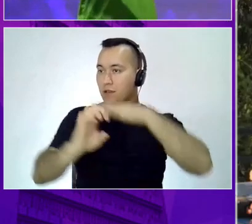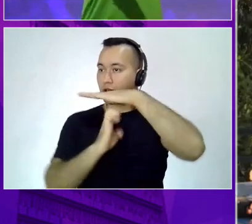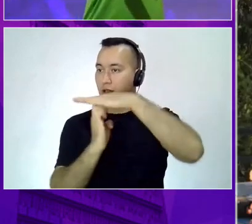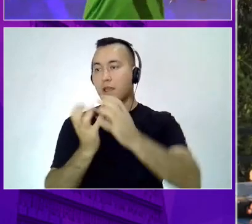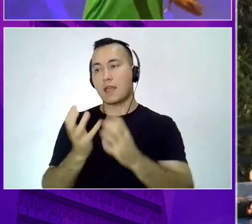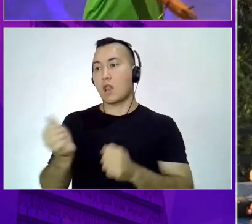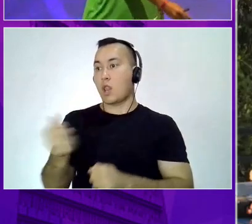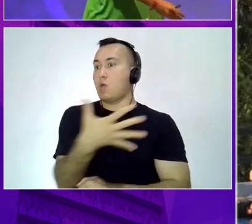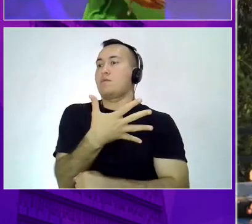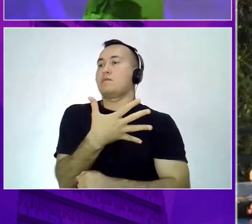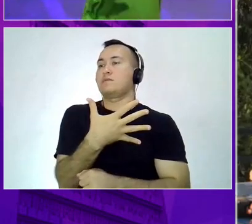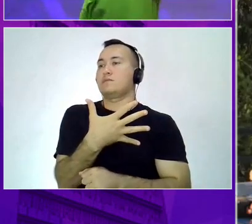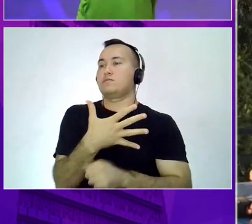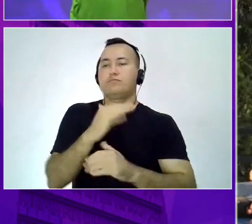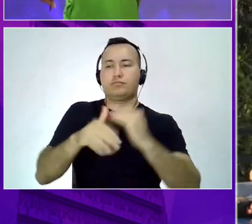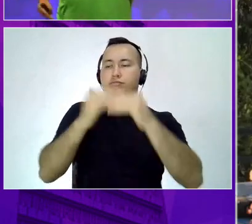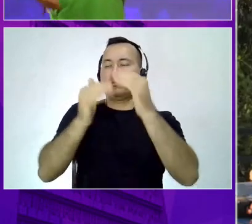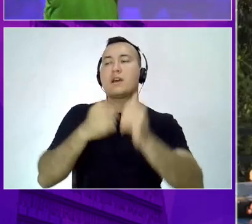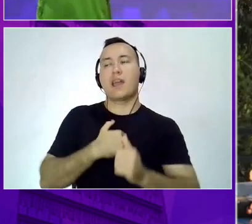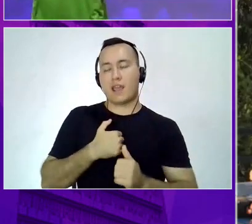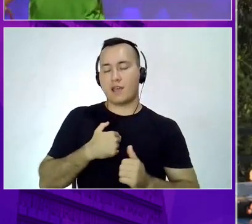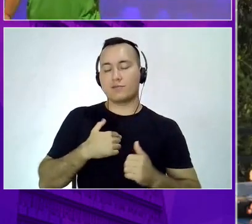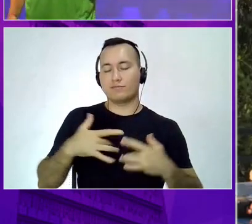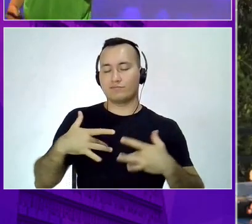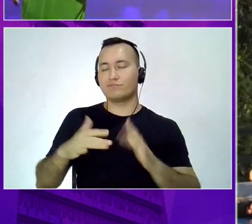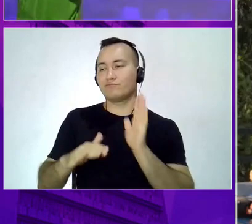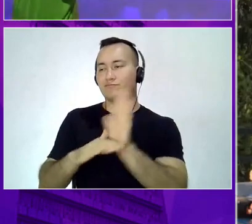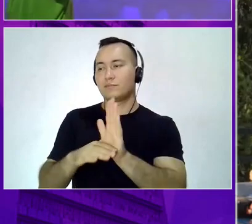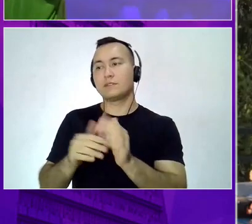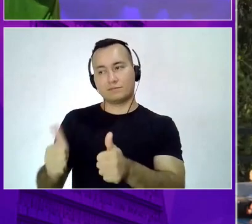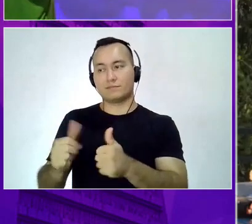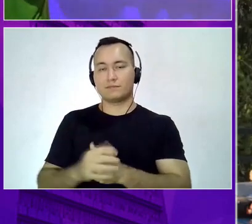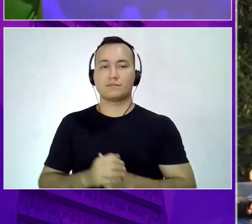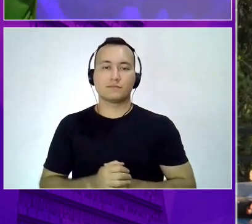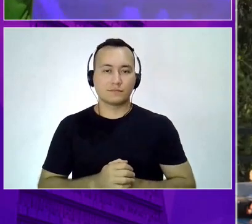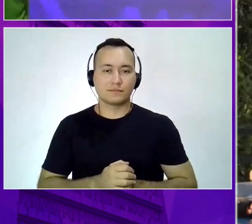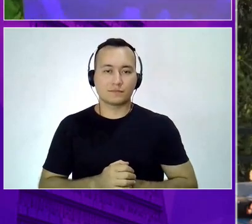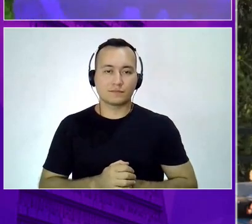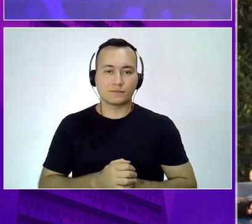Primeira onda, onda agrária. Segunda onda, aeroindustrial. Terceira onda,